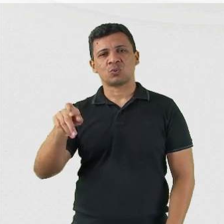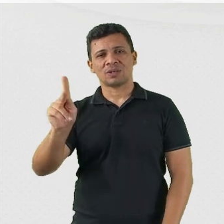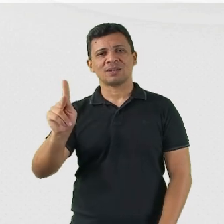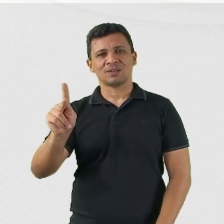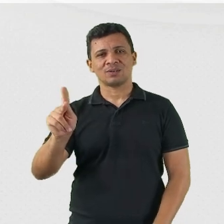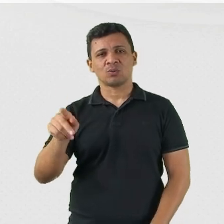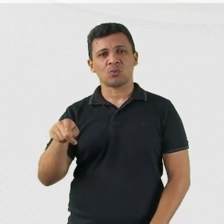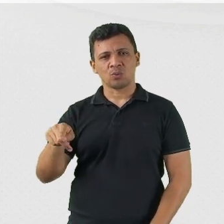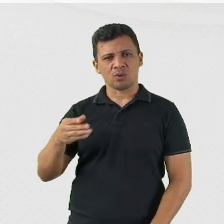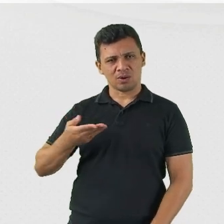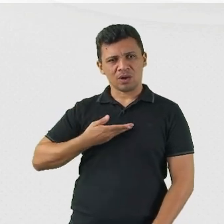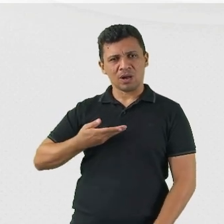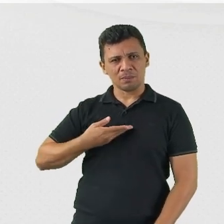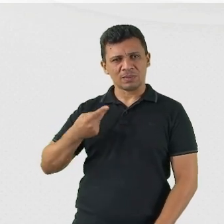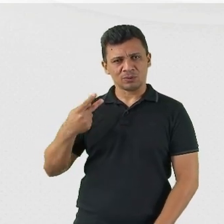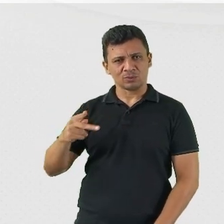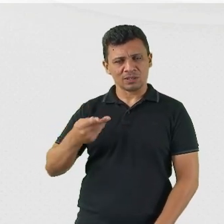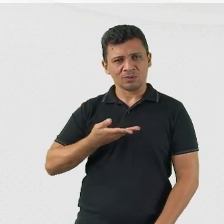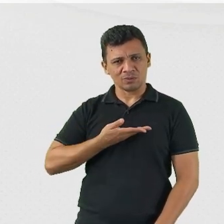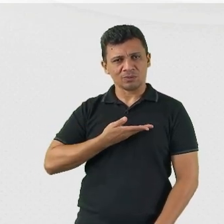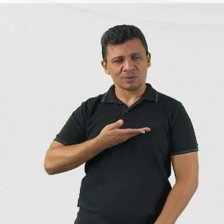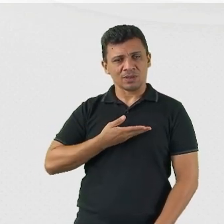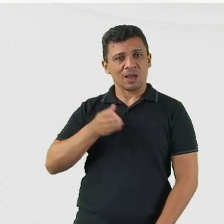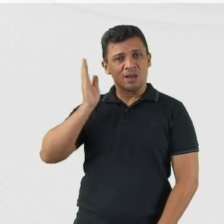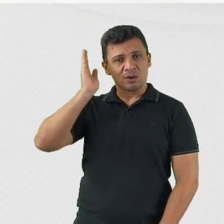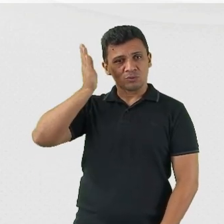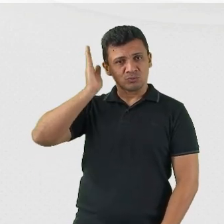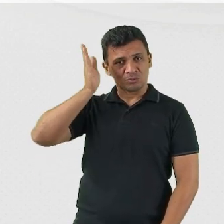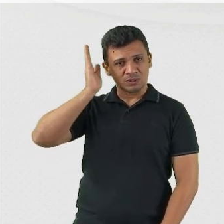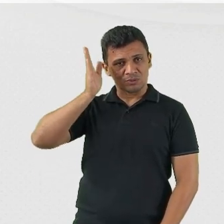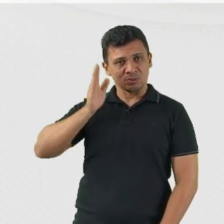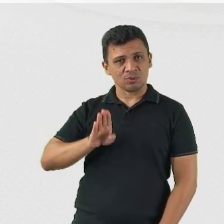é um jumento, um burro, no caso do